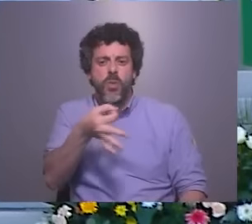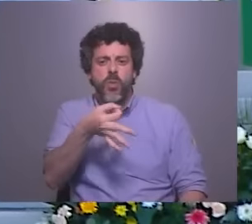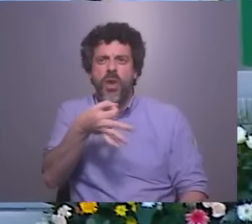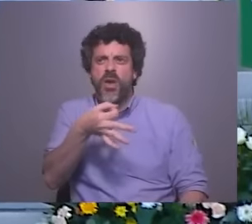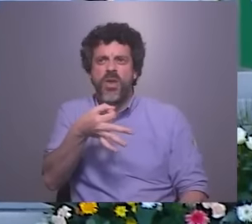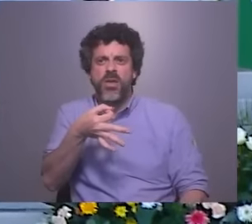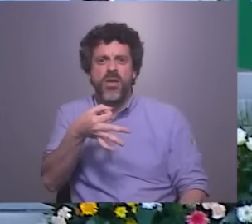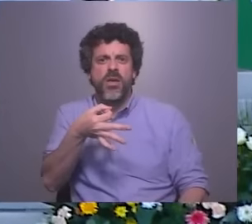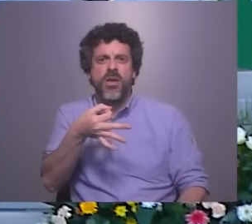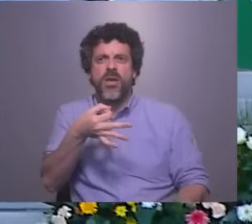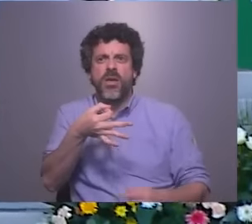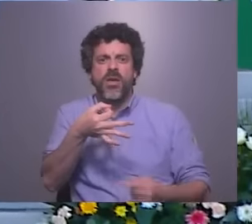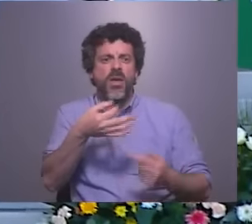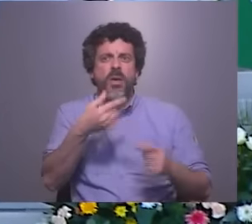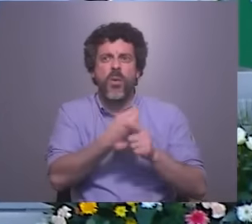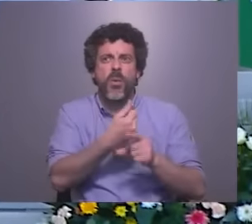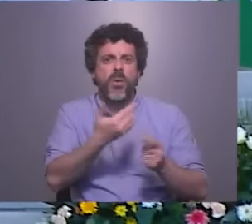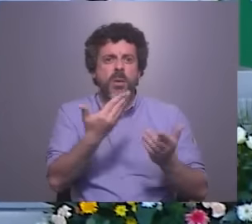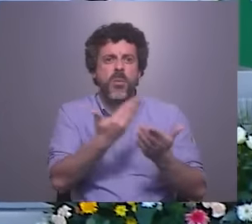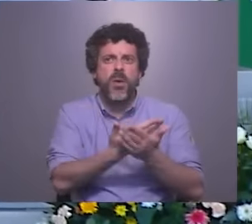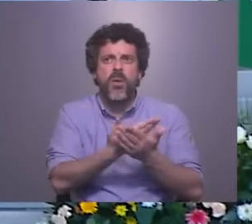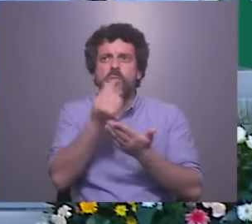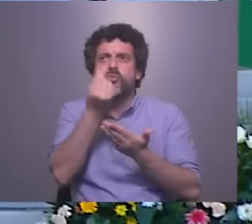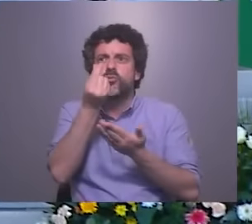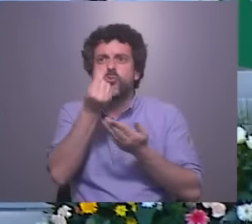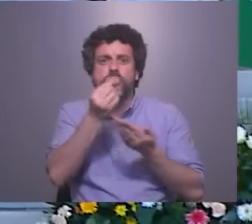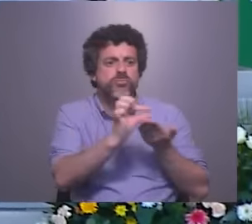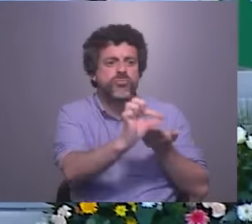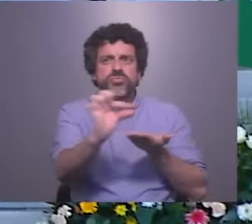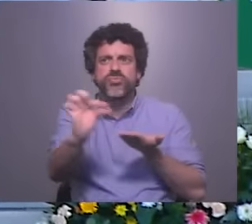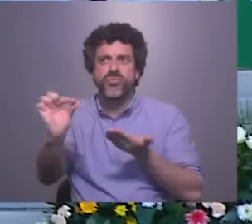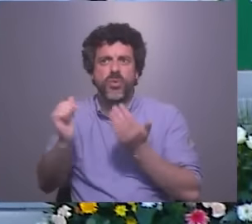experimentar, pois ele bem sabia o que ia fazer.